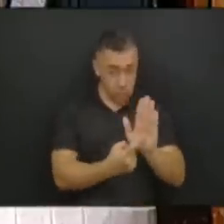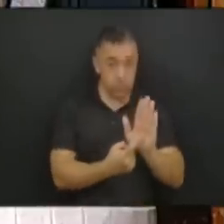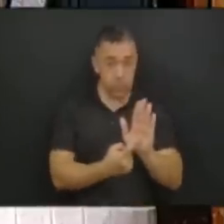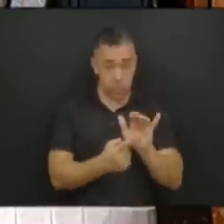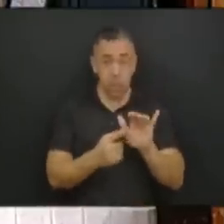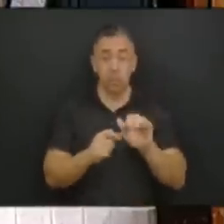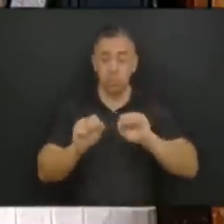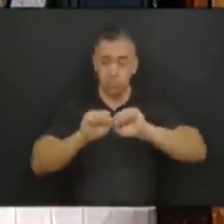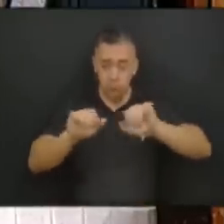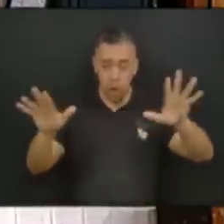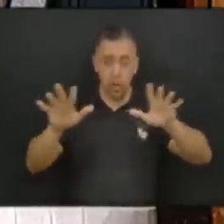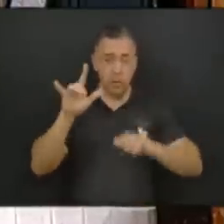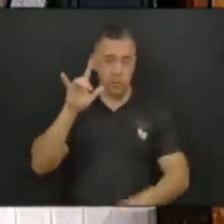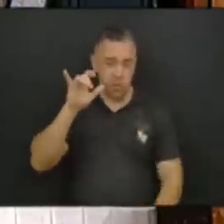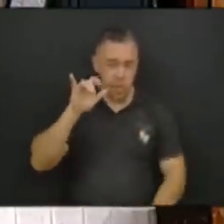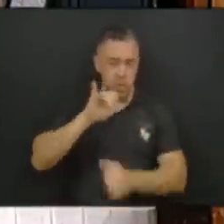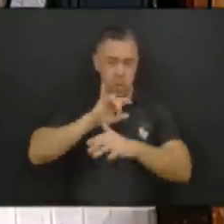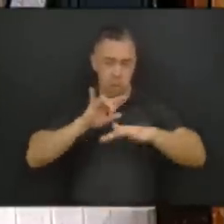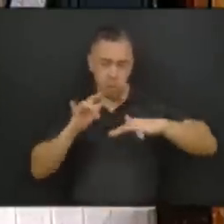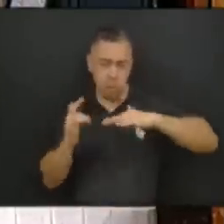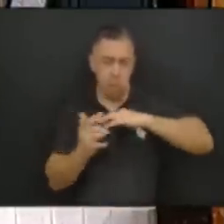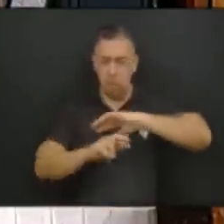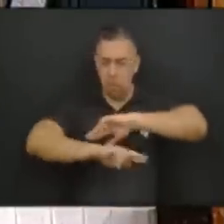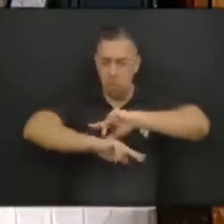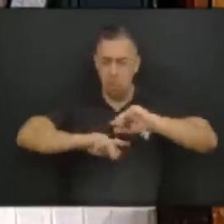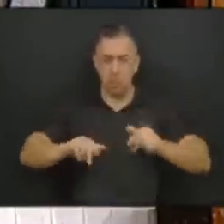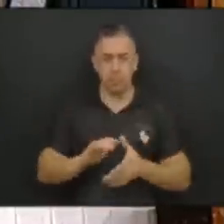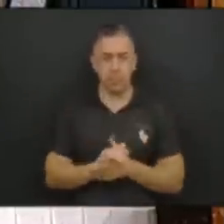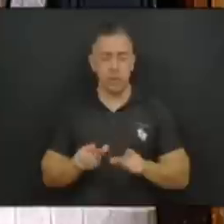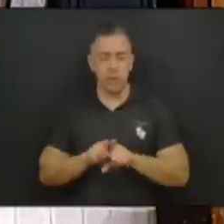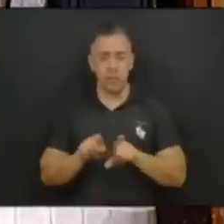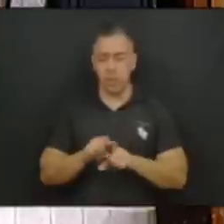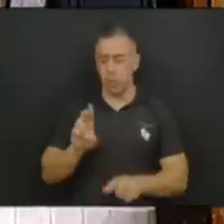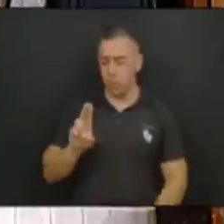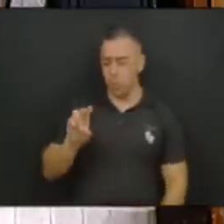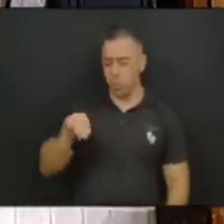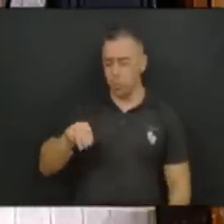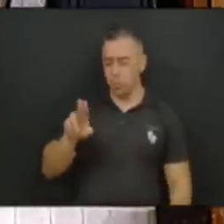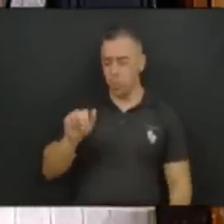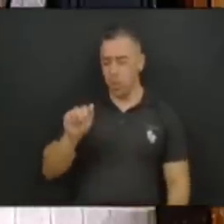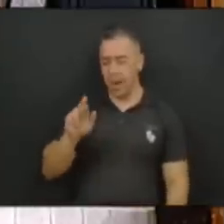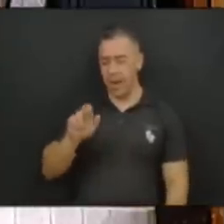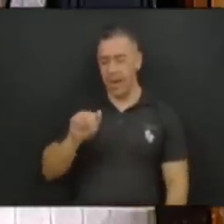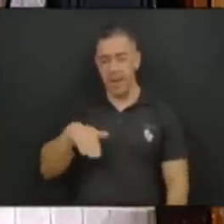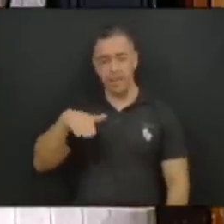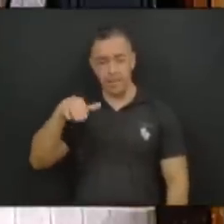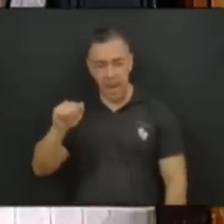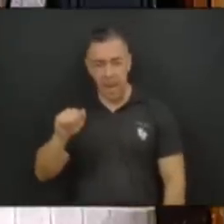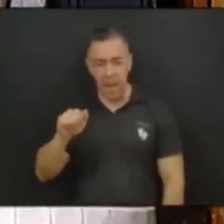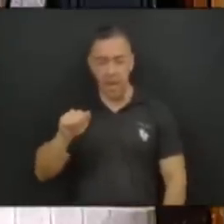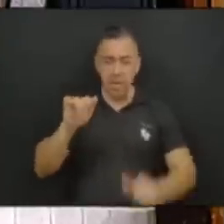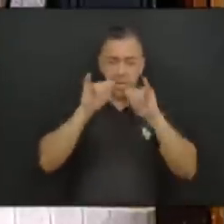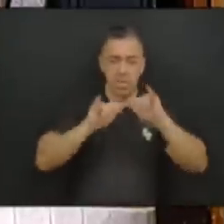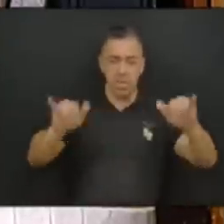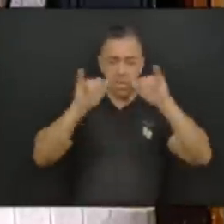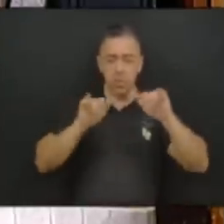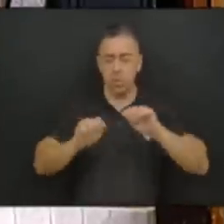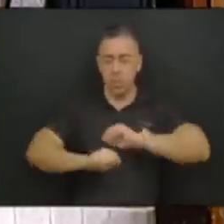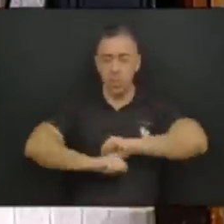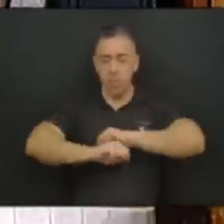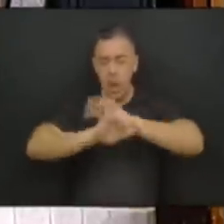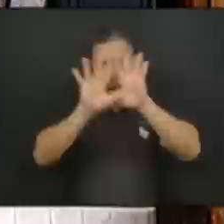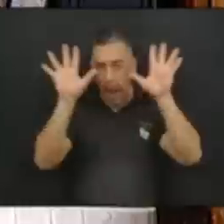de populares da região e Umuarama News coloca isso um blog da região de forma bem